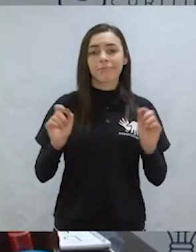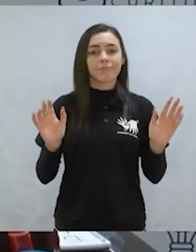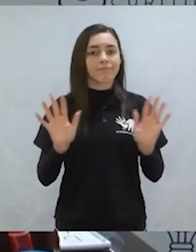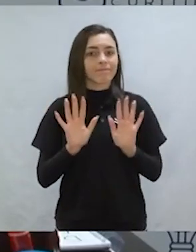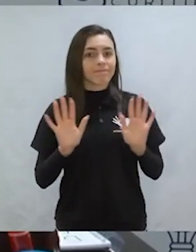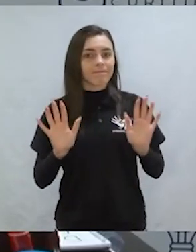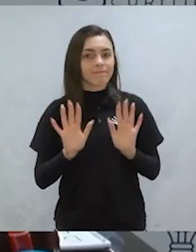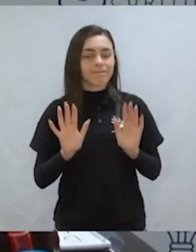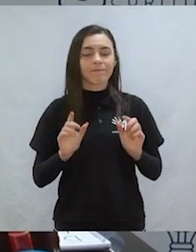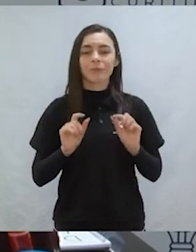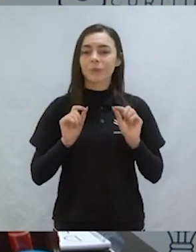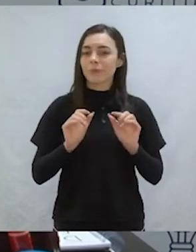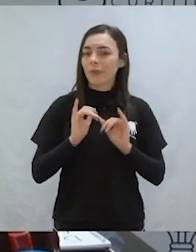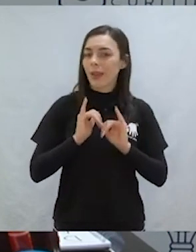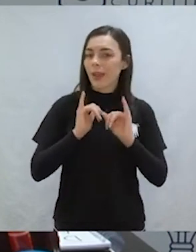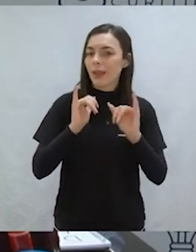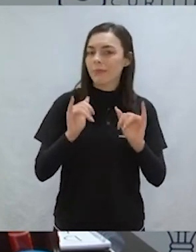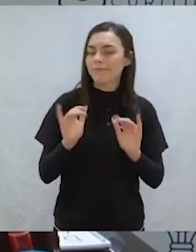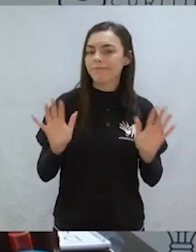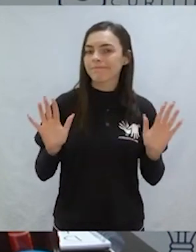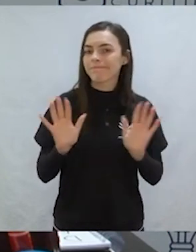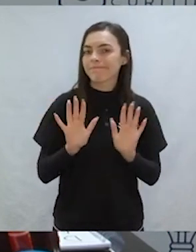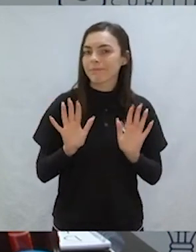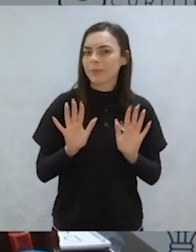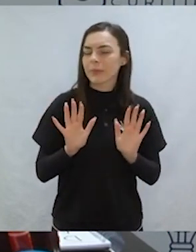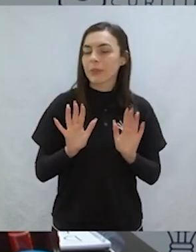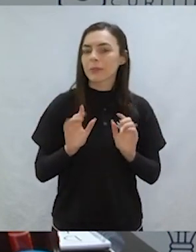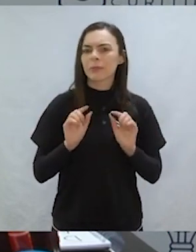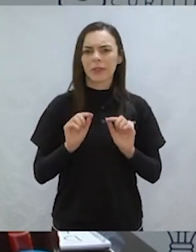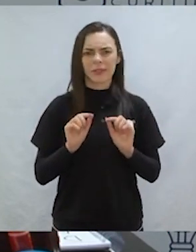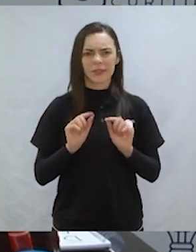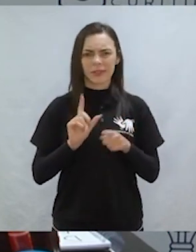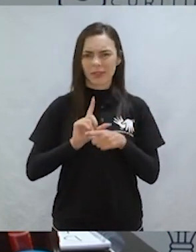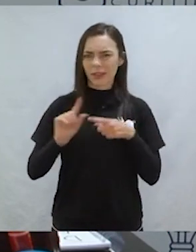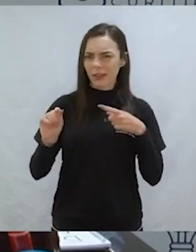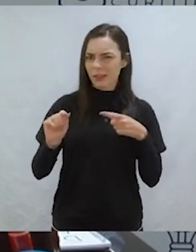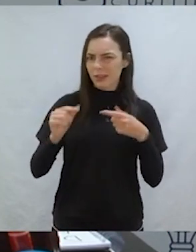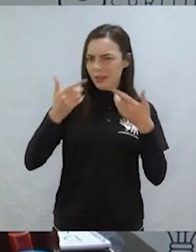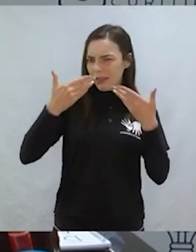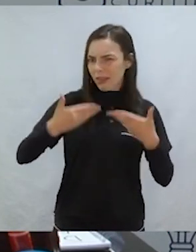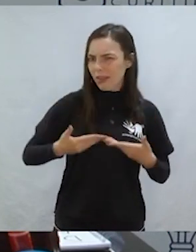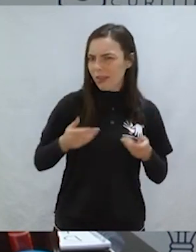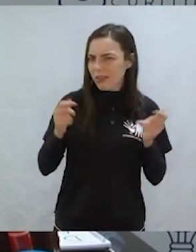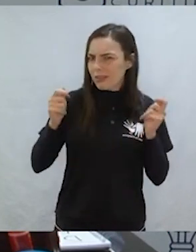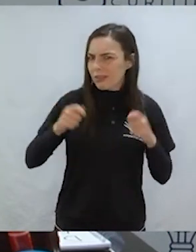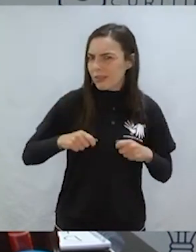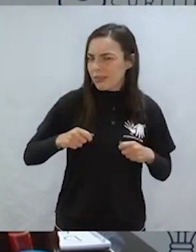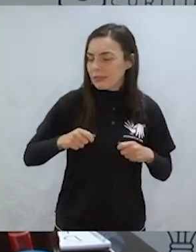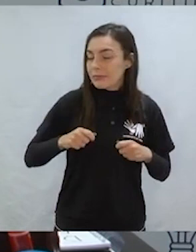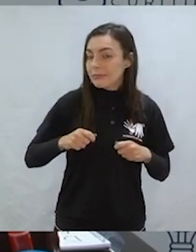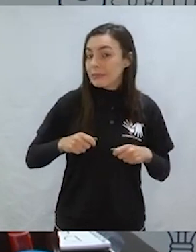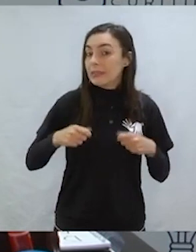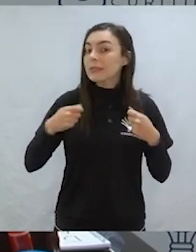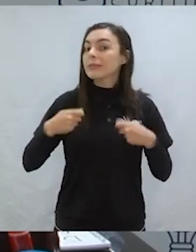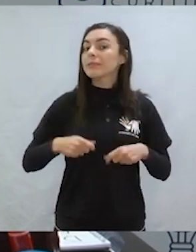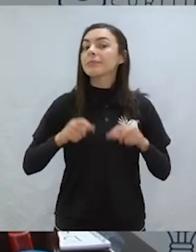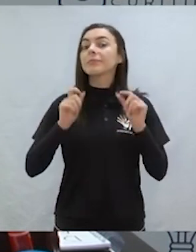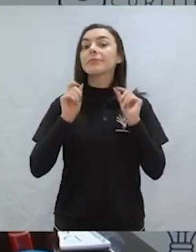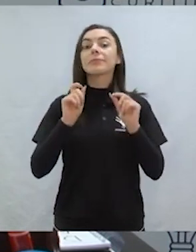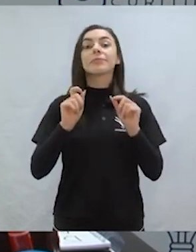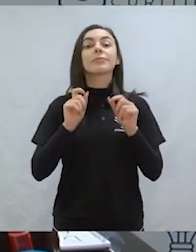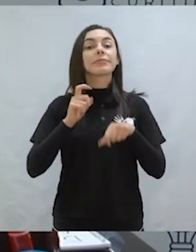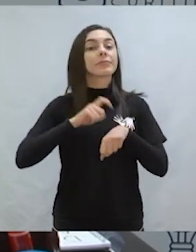nos despedirmos, de dizer tchau. Mas podemos sair assim? O que que